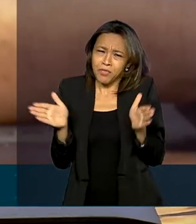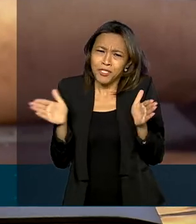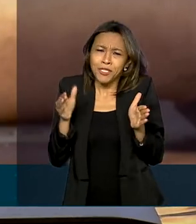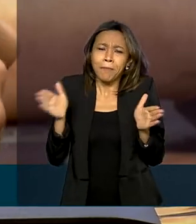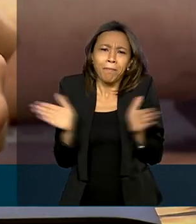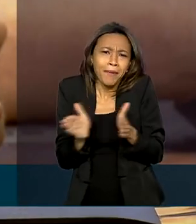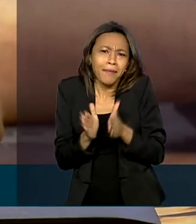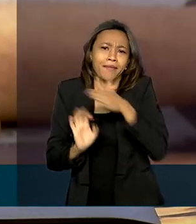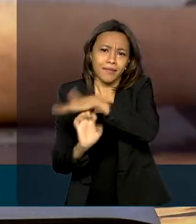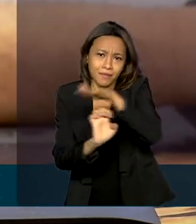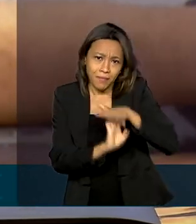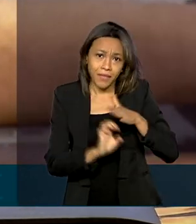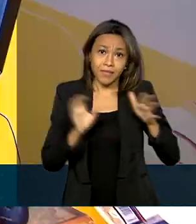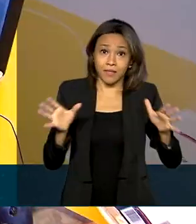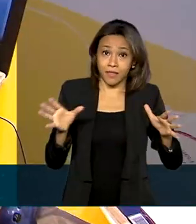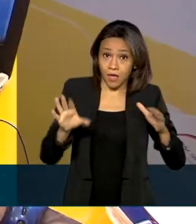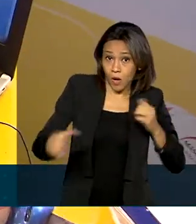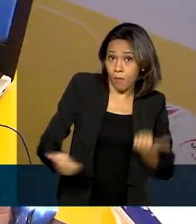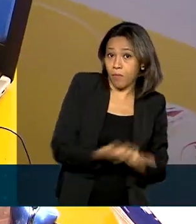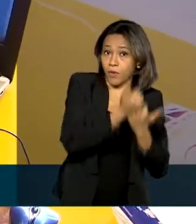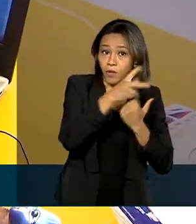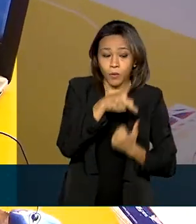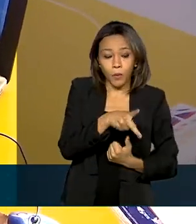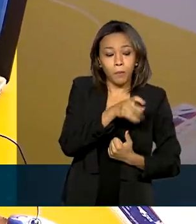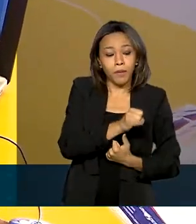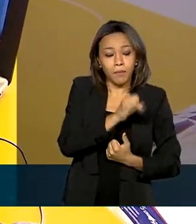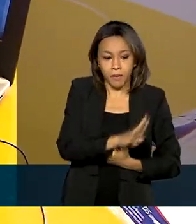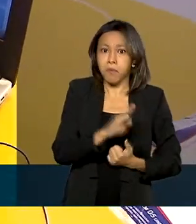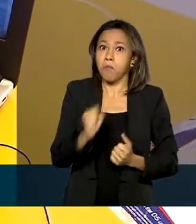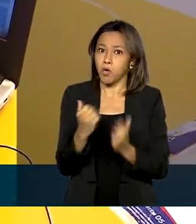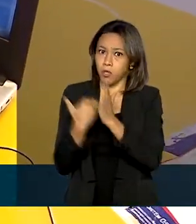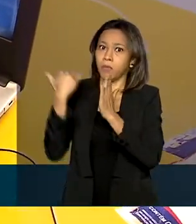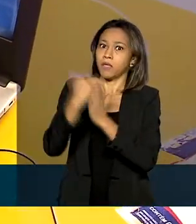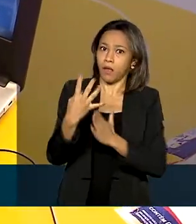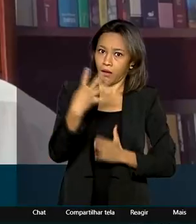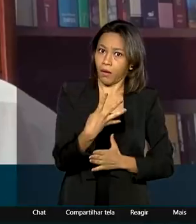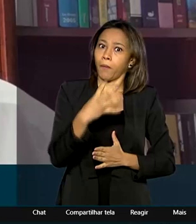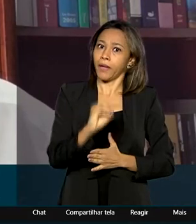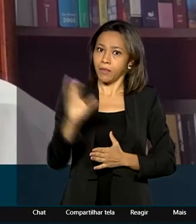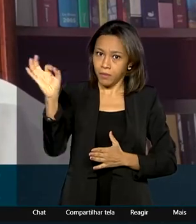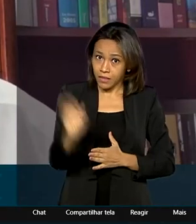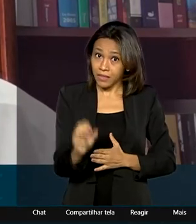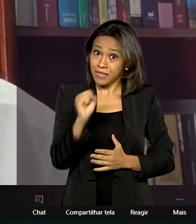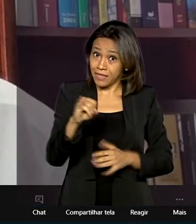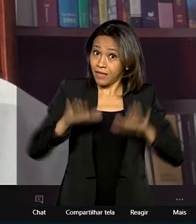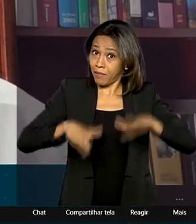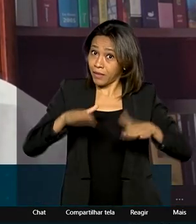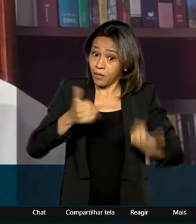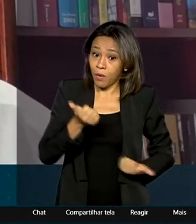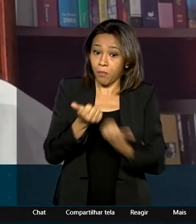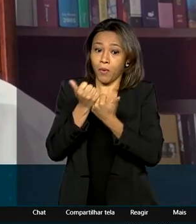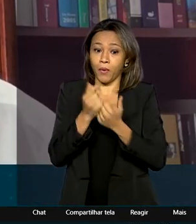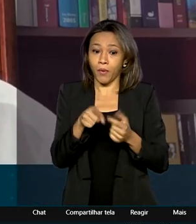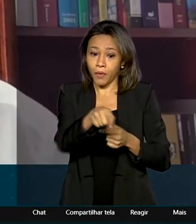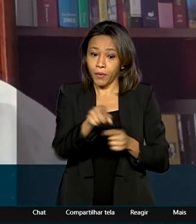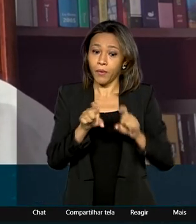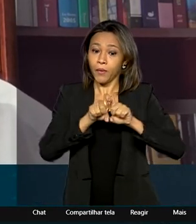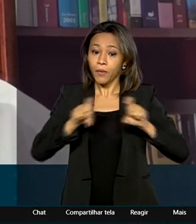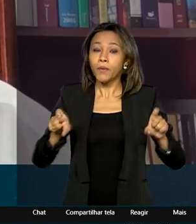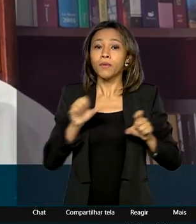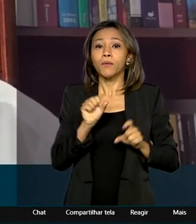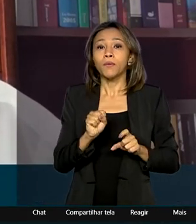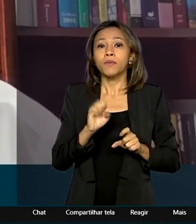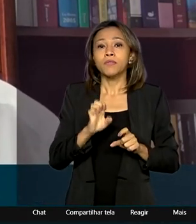PIB pode aumentar para 40% se depender do esforço do SEBRAE. A gente podendo fazer isso através do